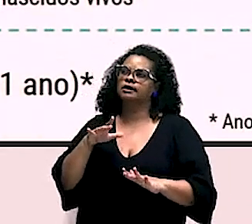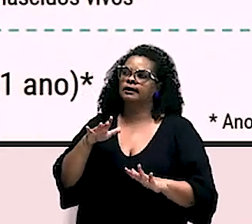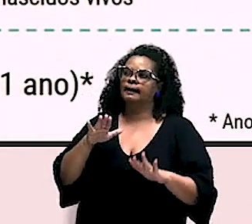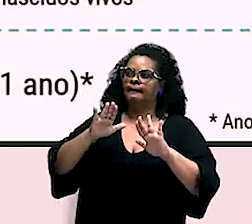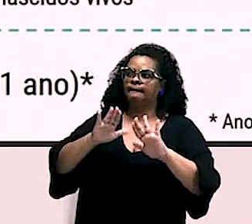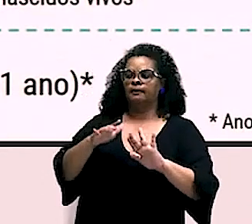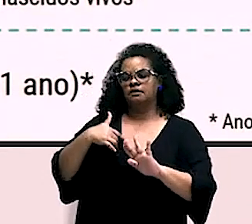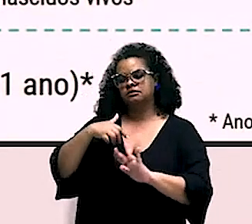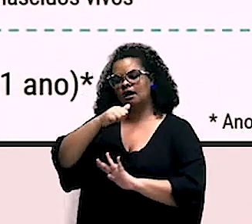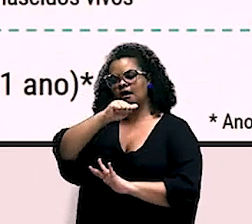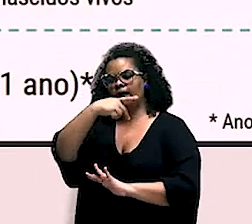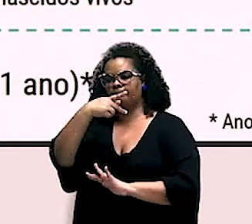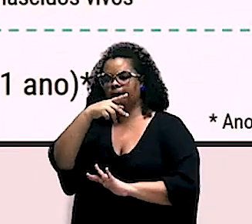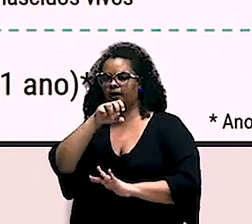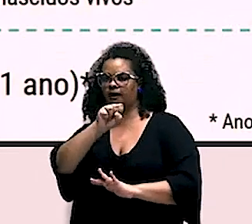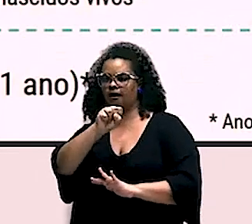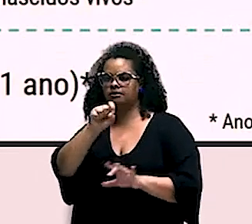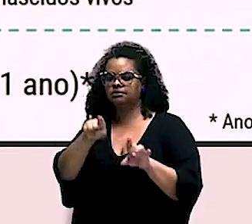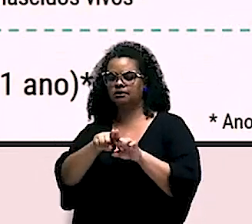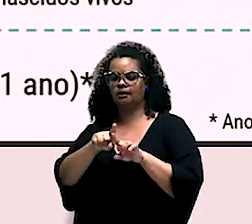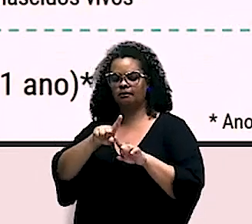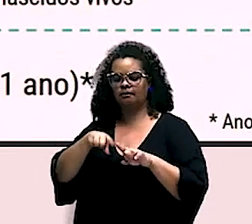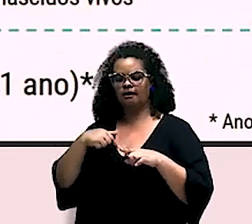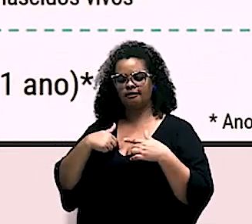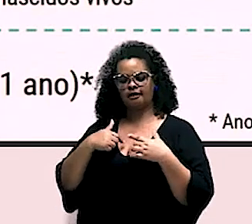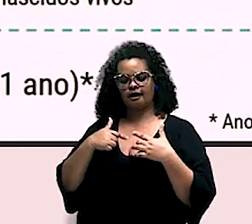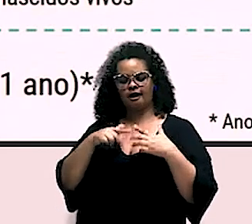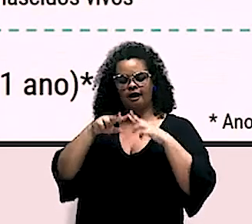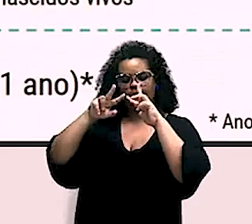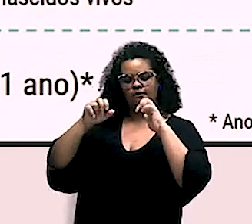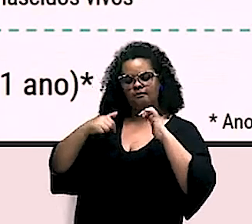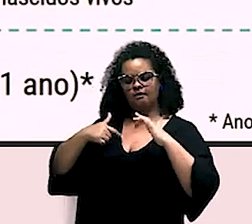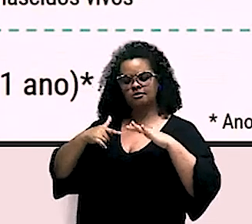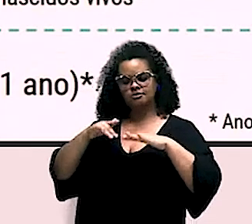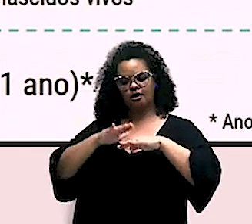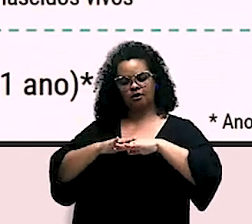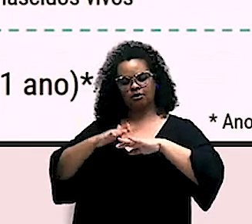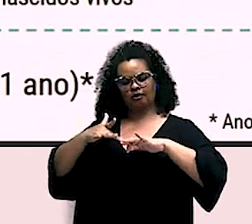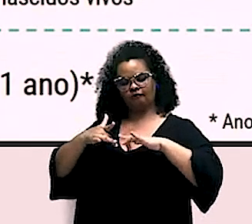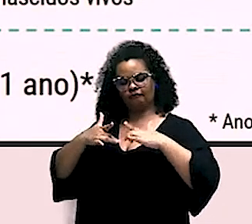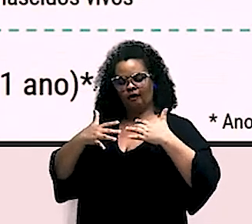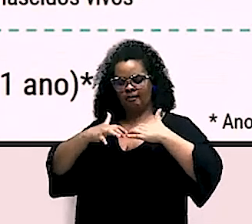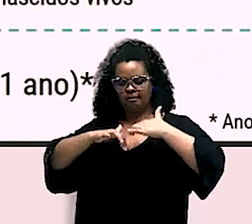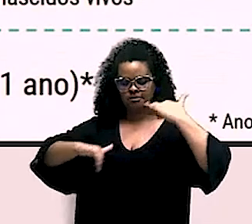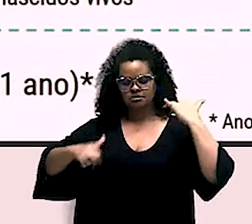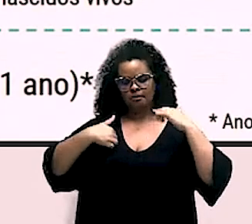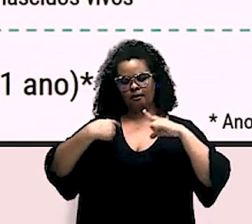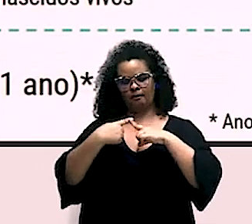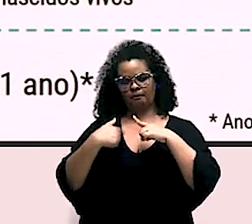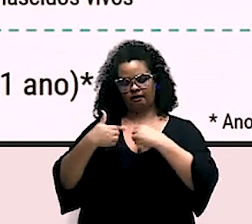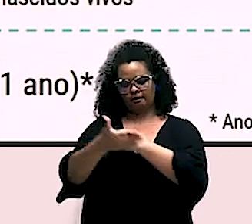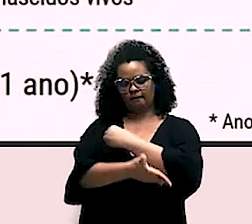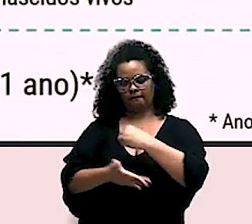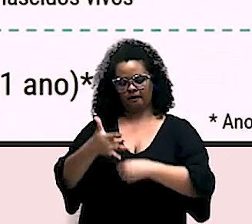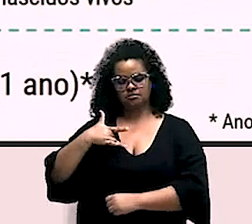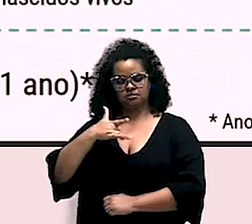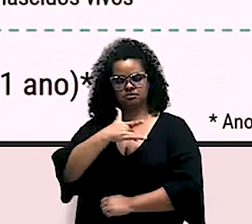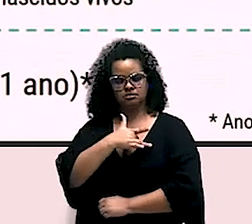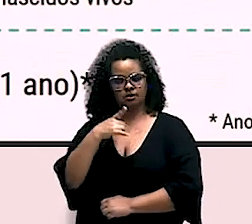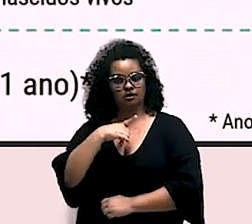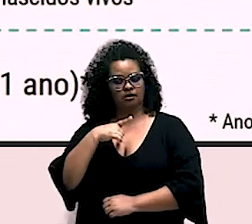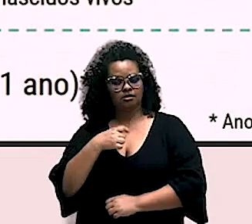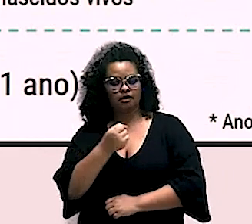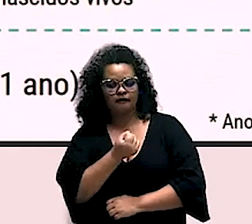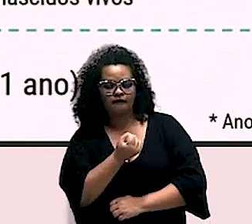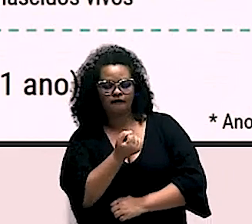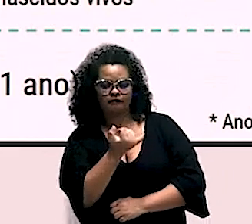a gente costuma dizer que é um mundo à parte, né? Ela é um grande guarda-chuva e dentro da atenção primária existem diversas linhas